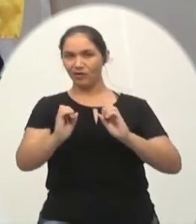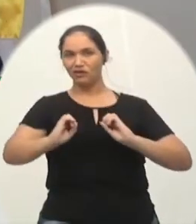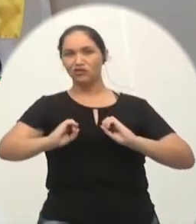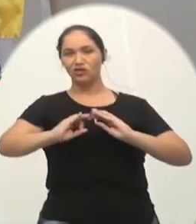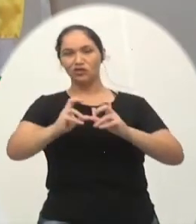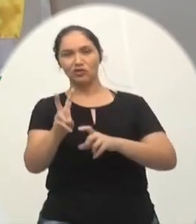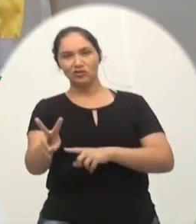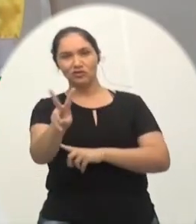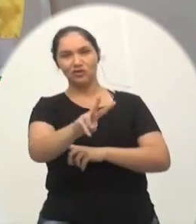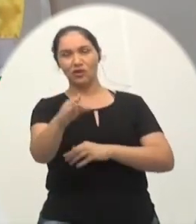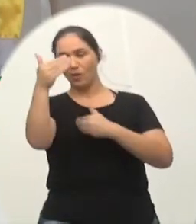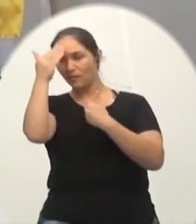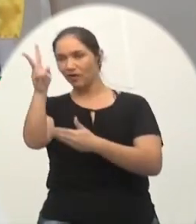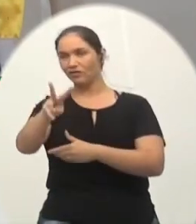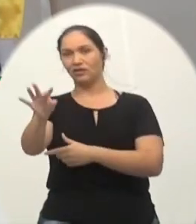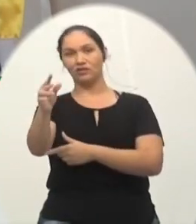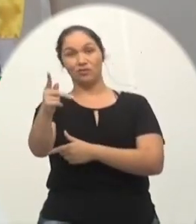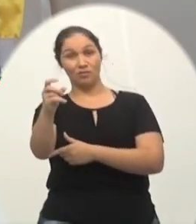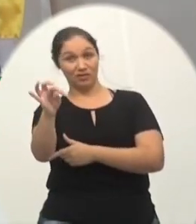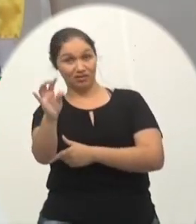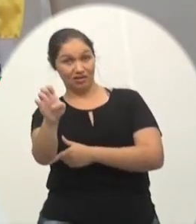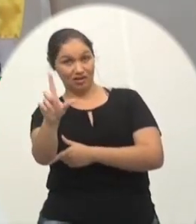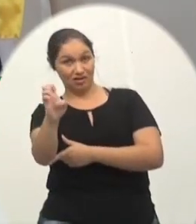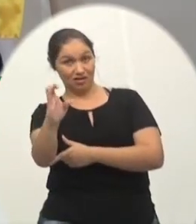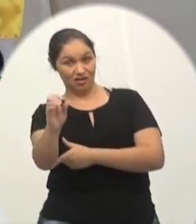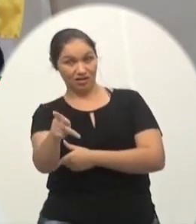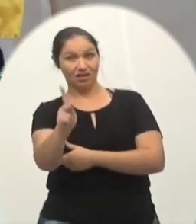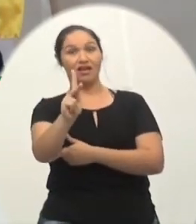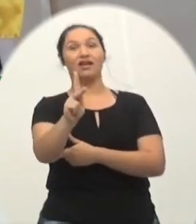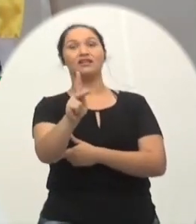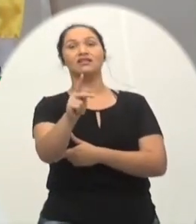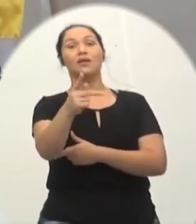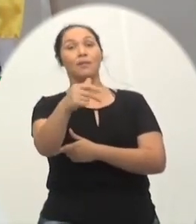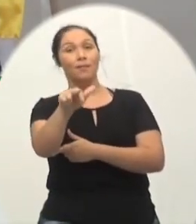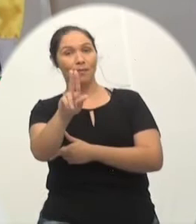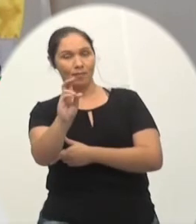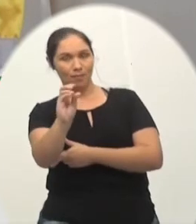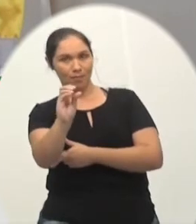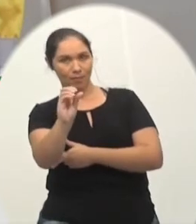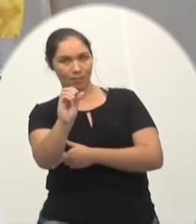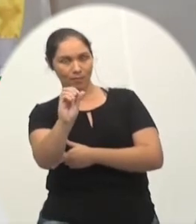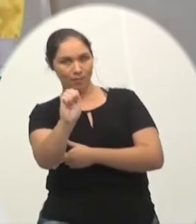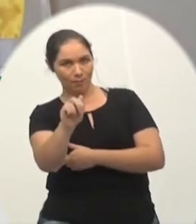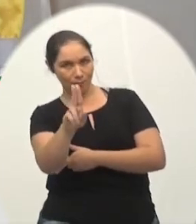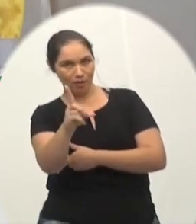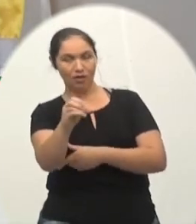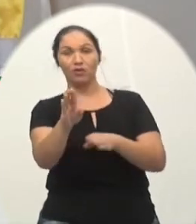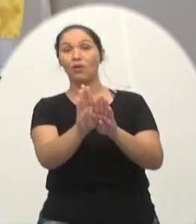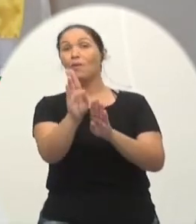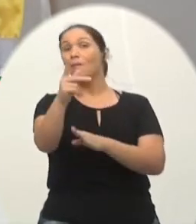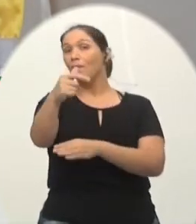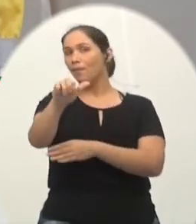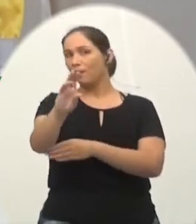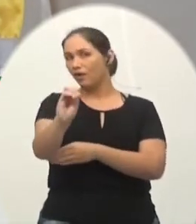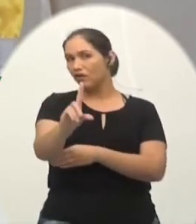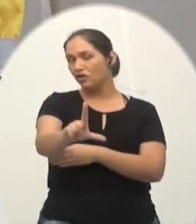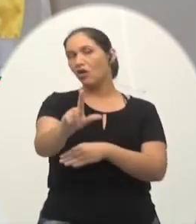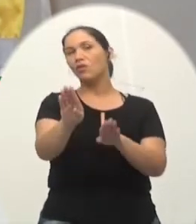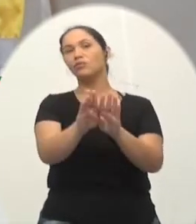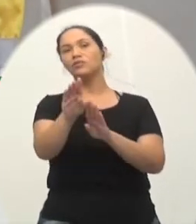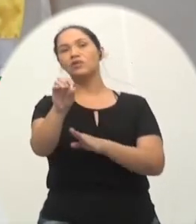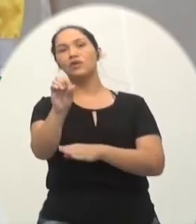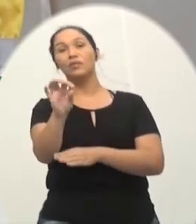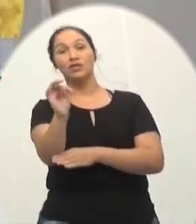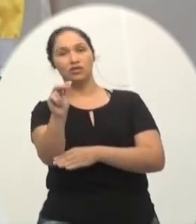Muito obrigado, vereador Potelec, muito obrigado, vereador Paulo Ferrarese, muito obrigado, vereador Paiol, muito obrigado, vereador Toninho Lembralite,